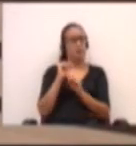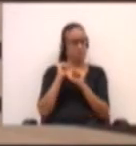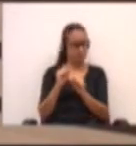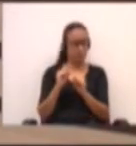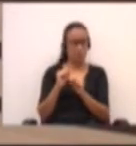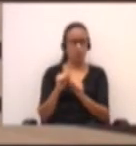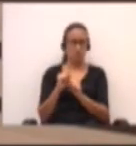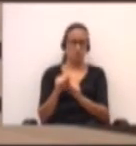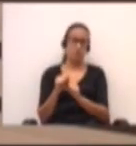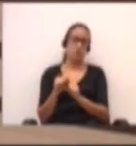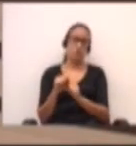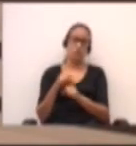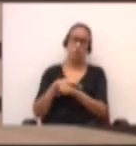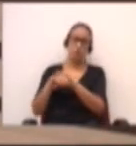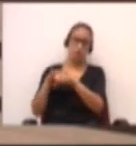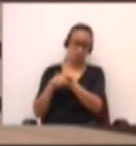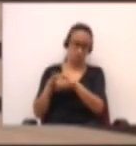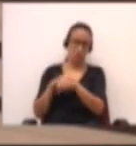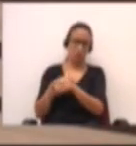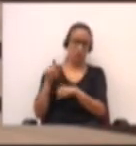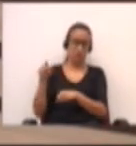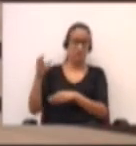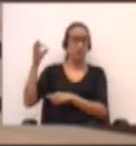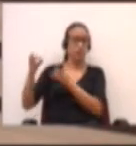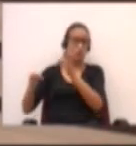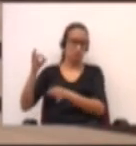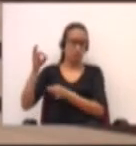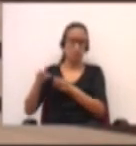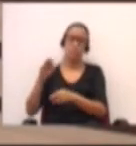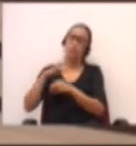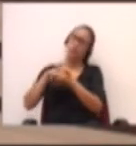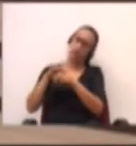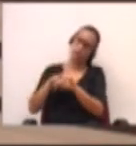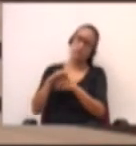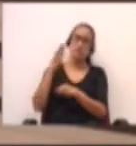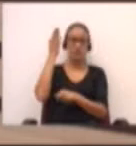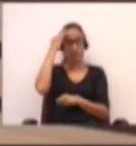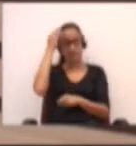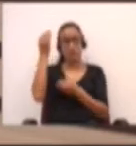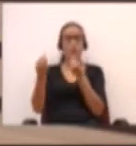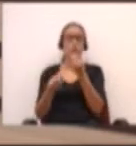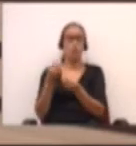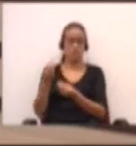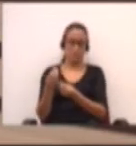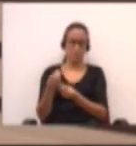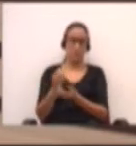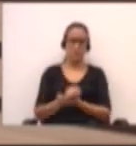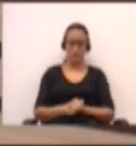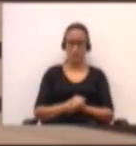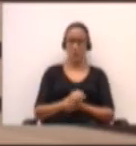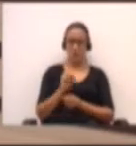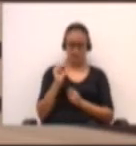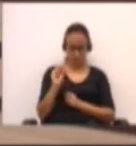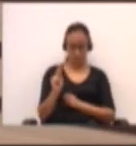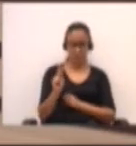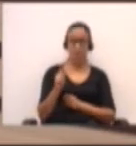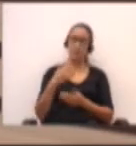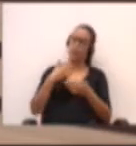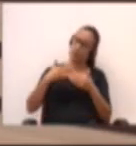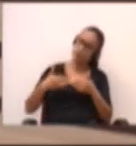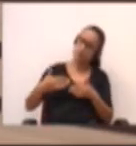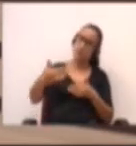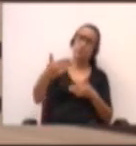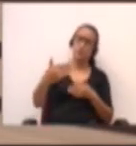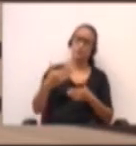o jurídico da casa junto com os secretários para que a gente possa tomar uma posição. Tá certo? Para o andamento dos trabalhos, nós